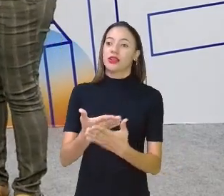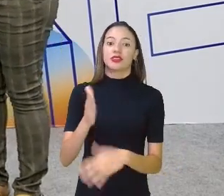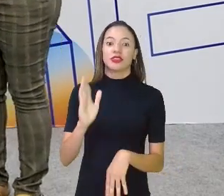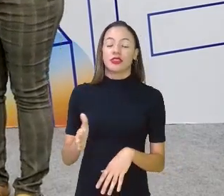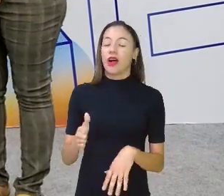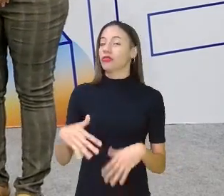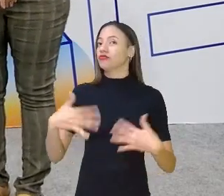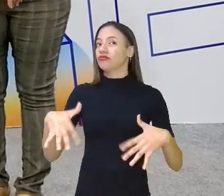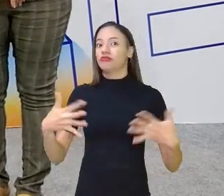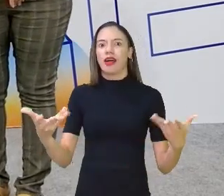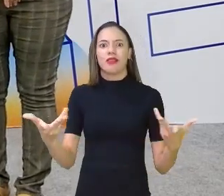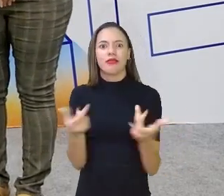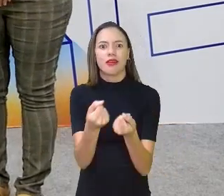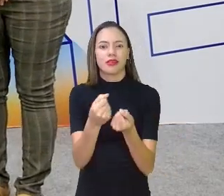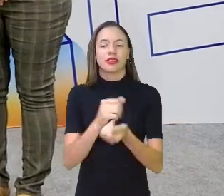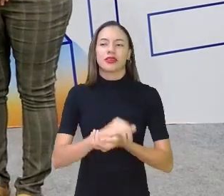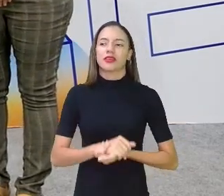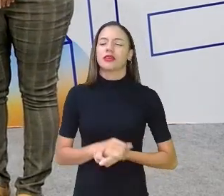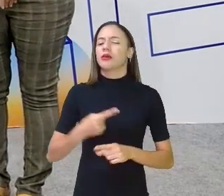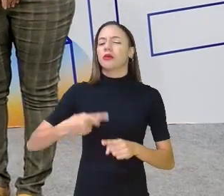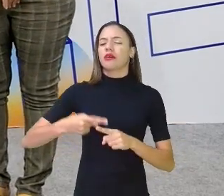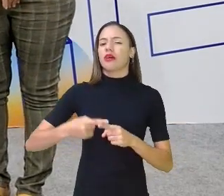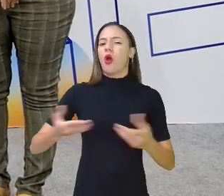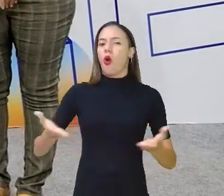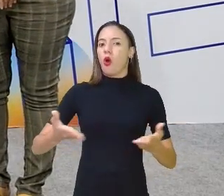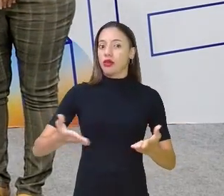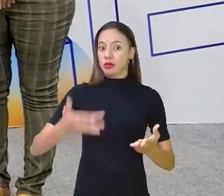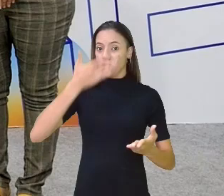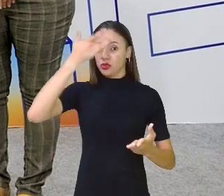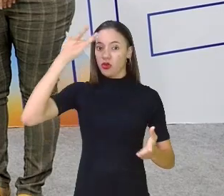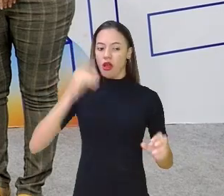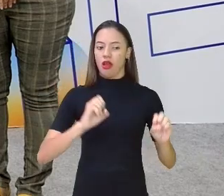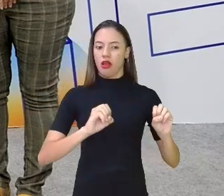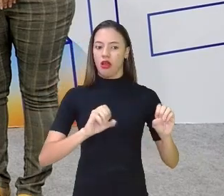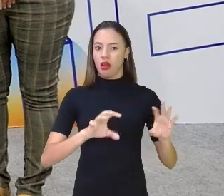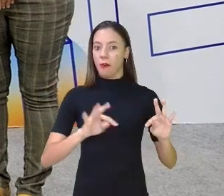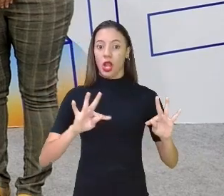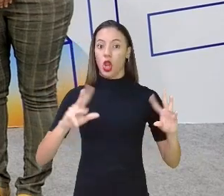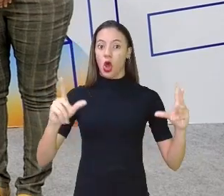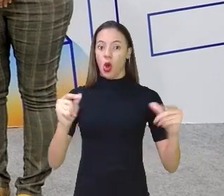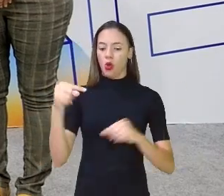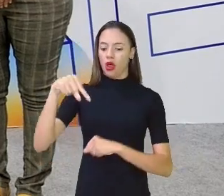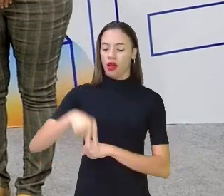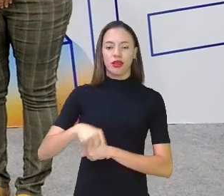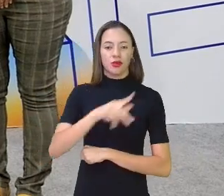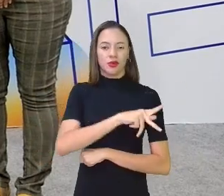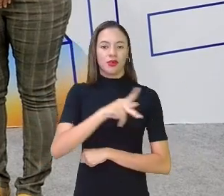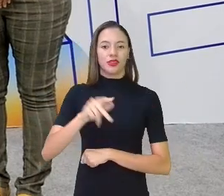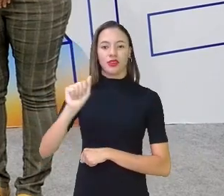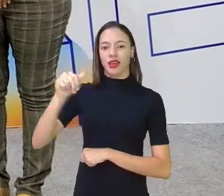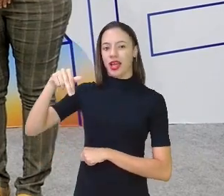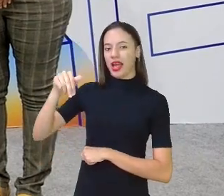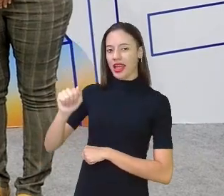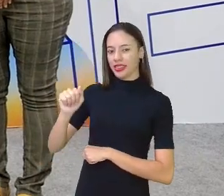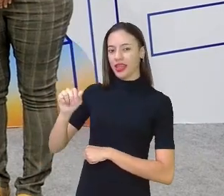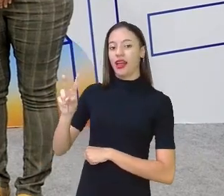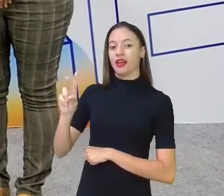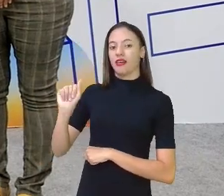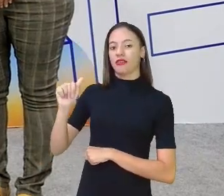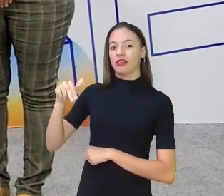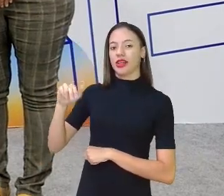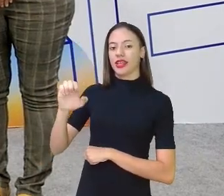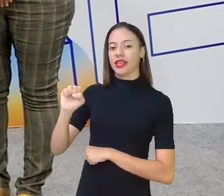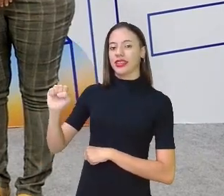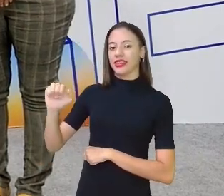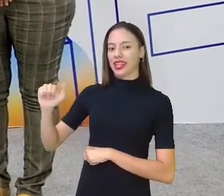assim afinada. Por quê? Quem vai dar aula hoje, meu amor, para nós todos, é a professora Ana